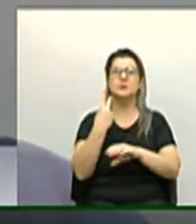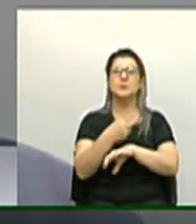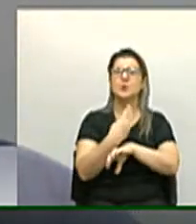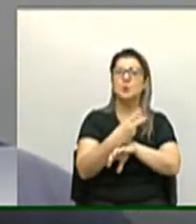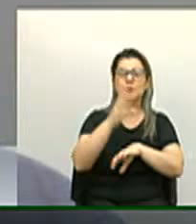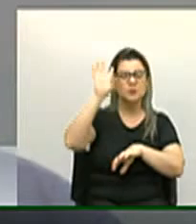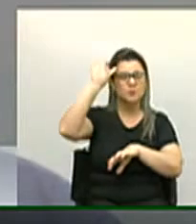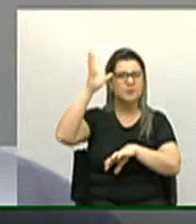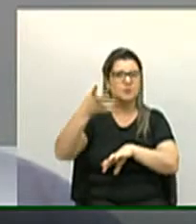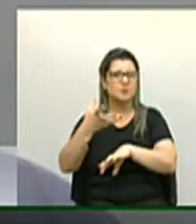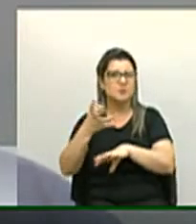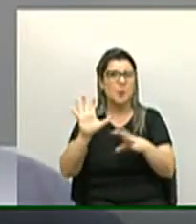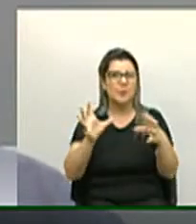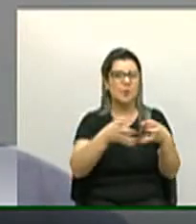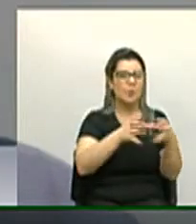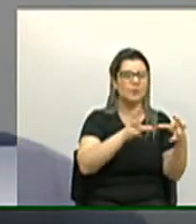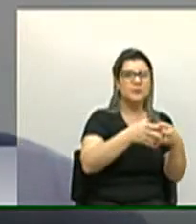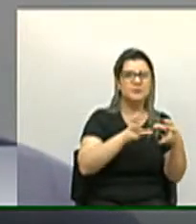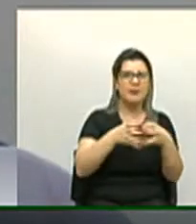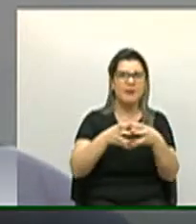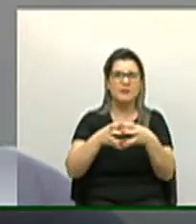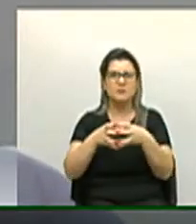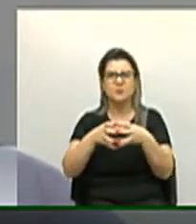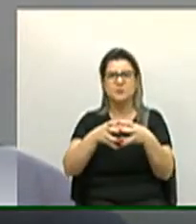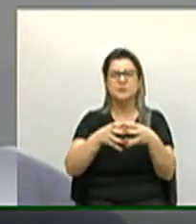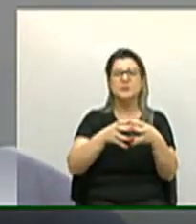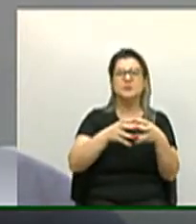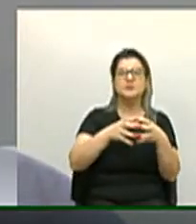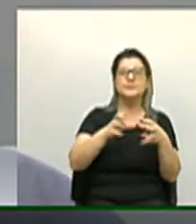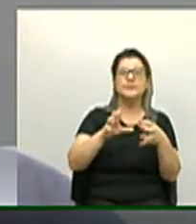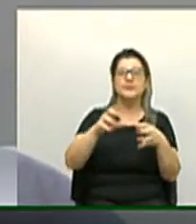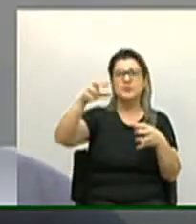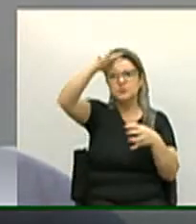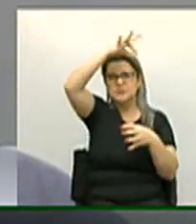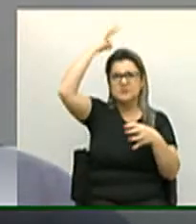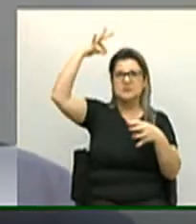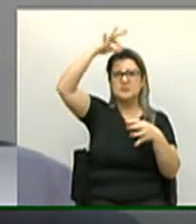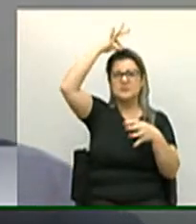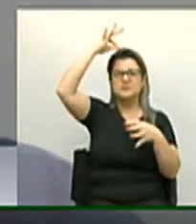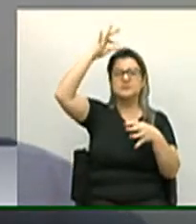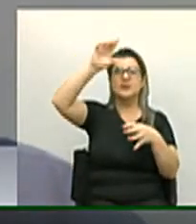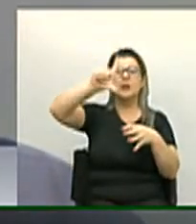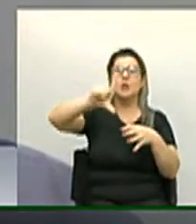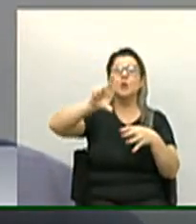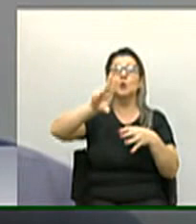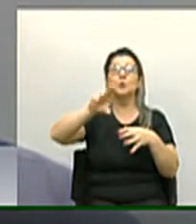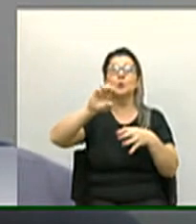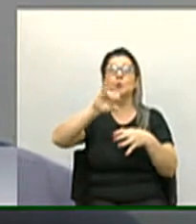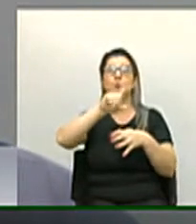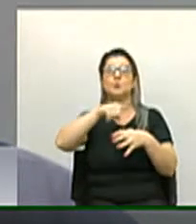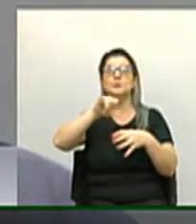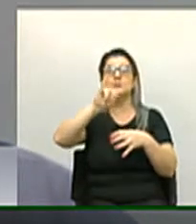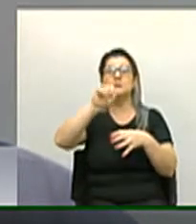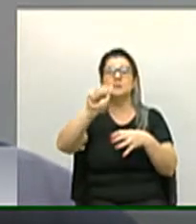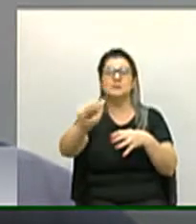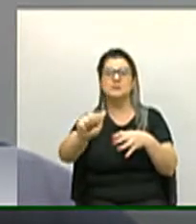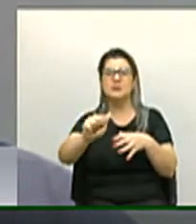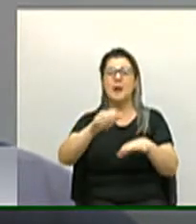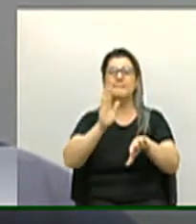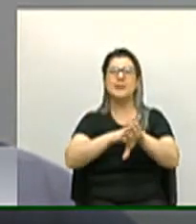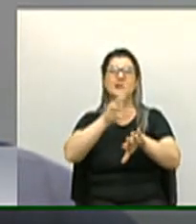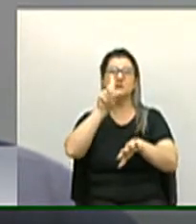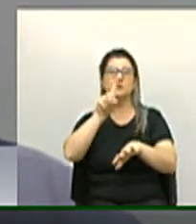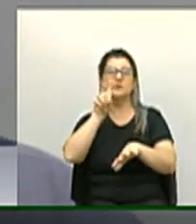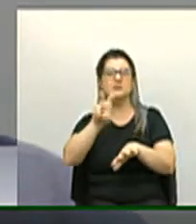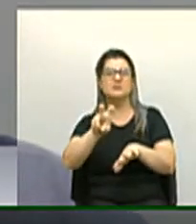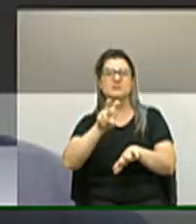comunidade de Santa Luzia, em Sapucaí do Sul, uma vila que peleia por este direito há mais de 15 anos,